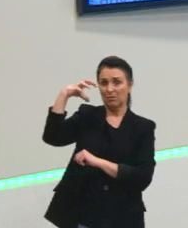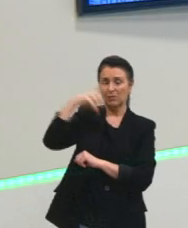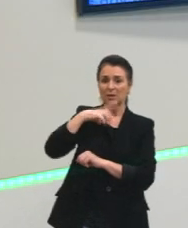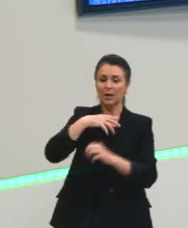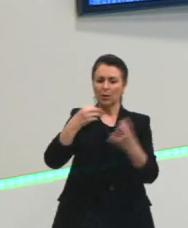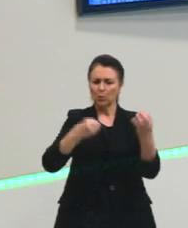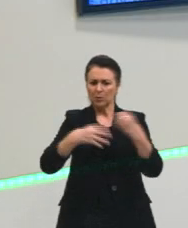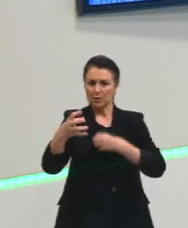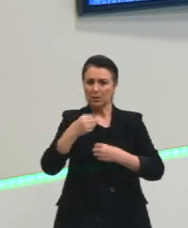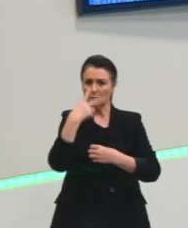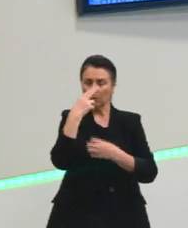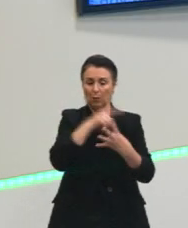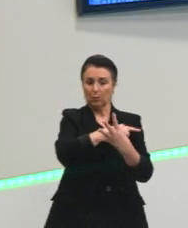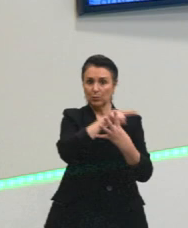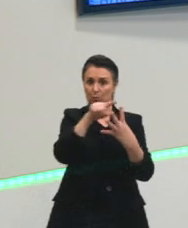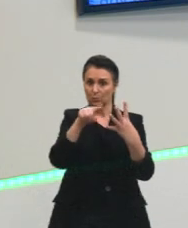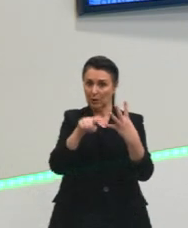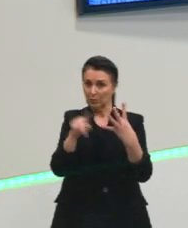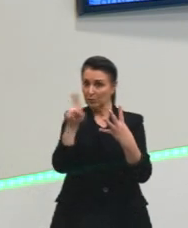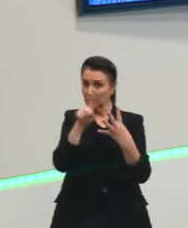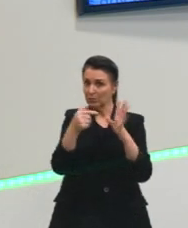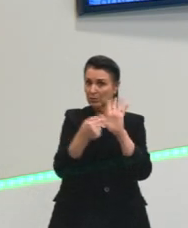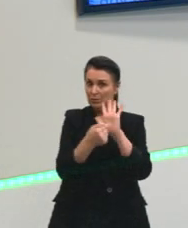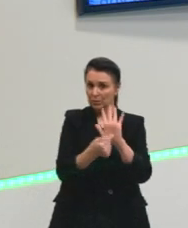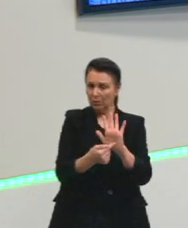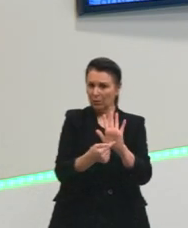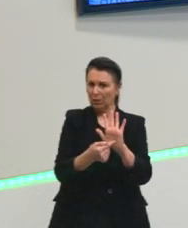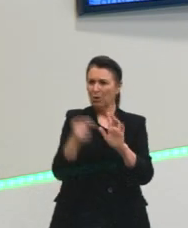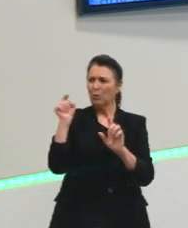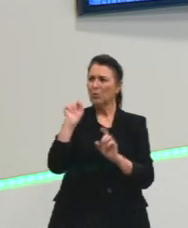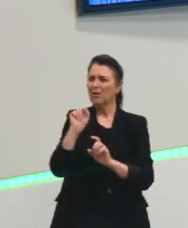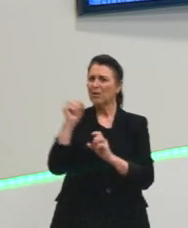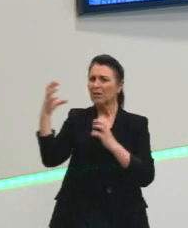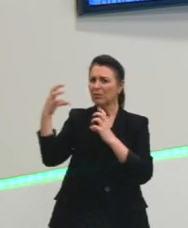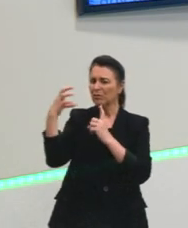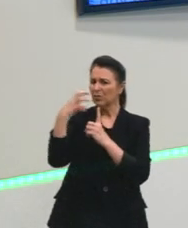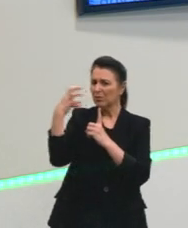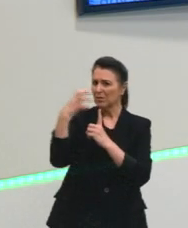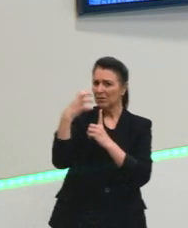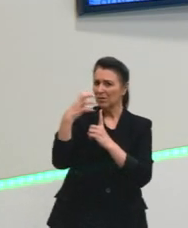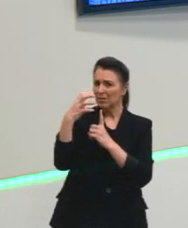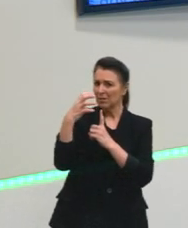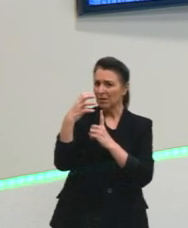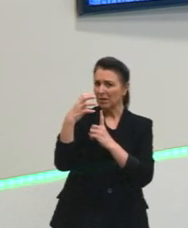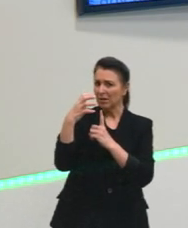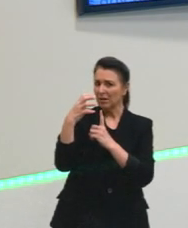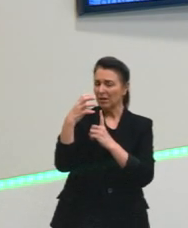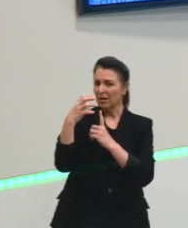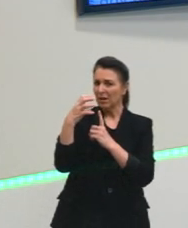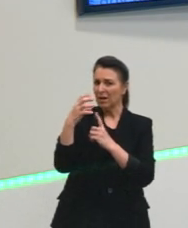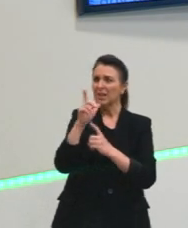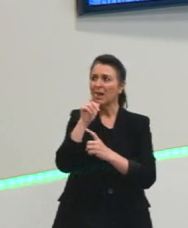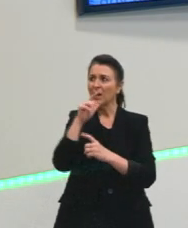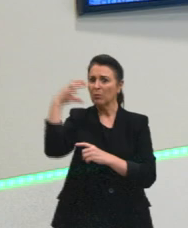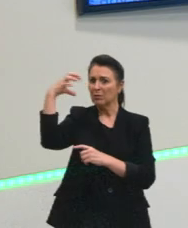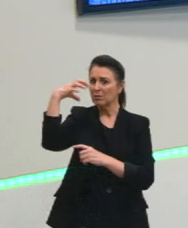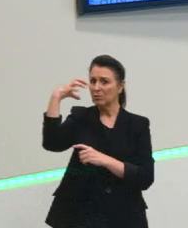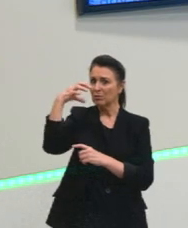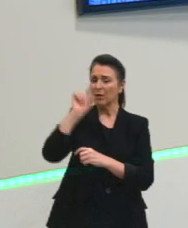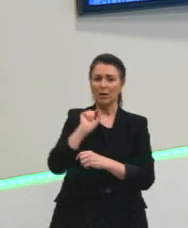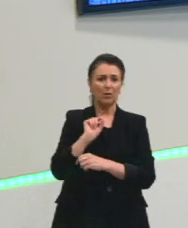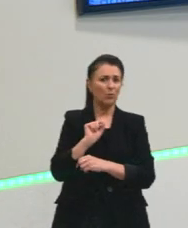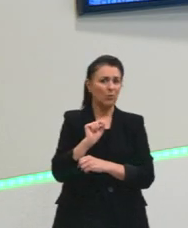concentração desses quatro ácidos o que que influencia no potencial dele de assistir ficar ou não essa água da chuva